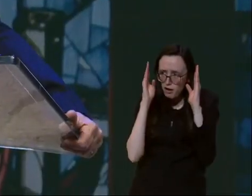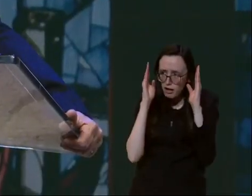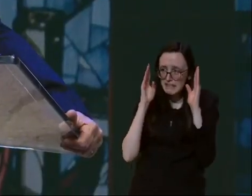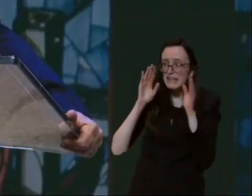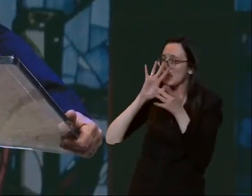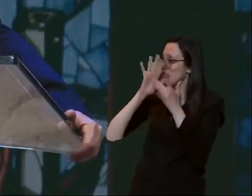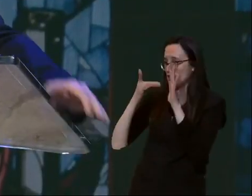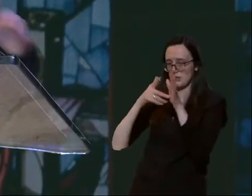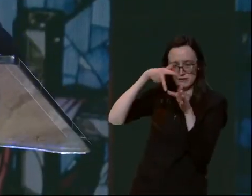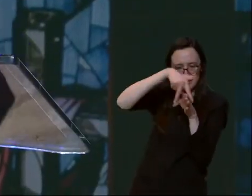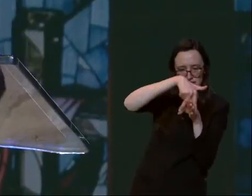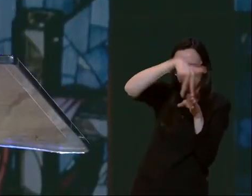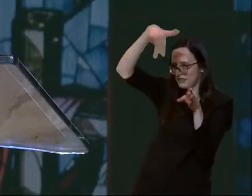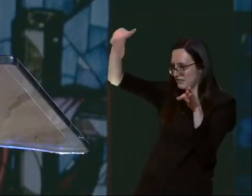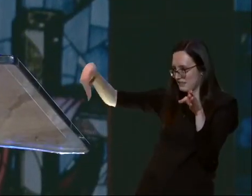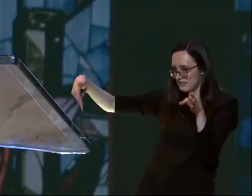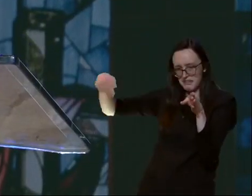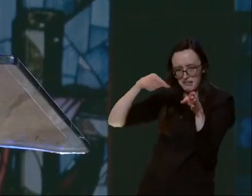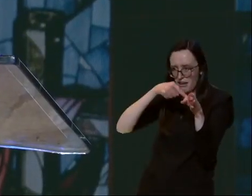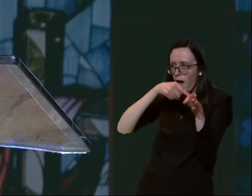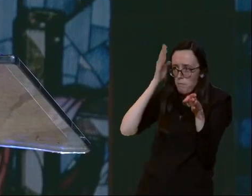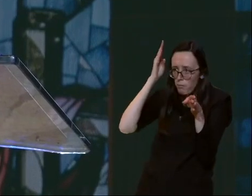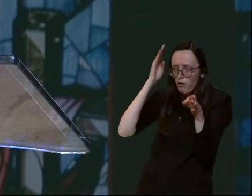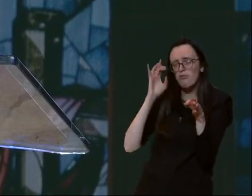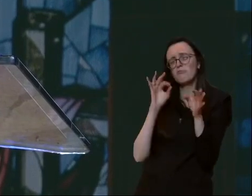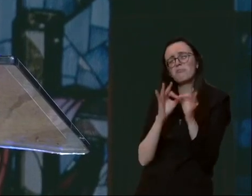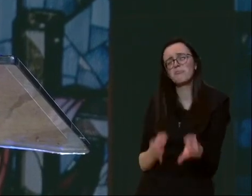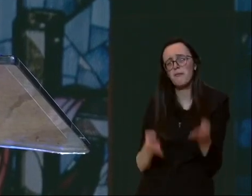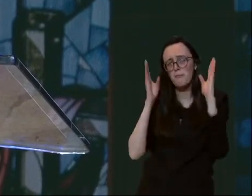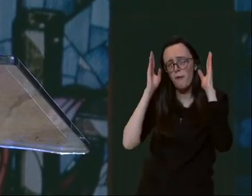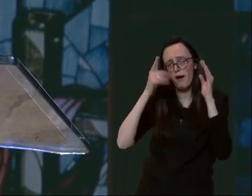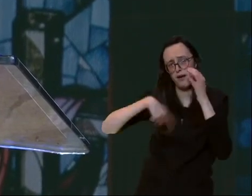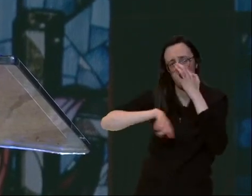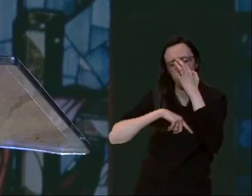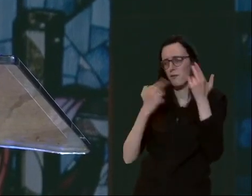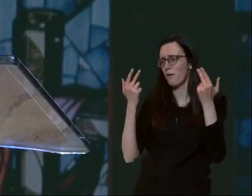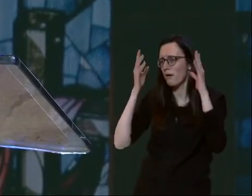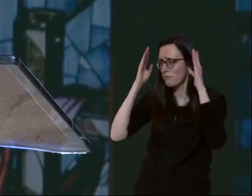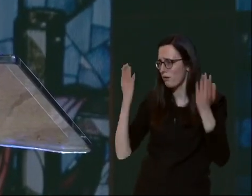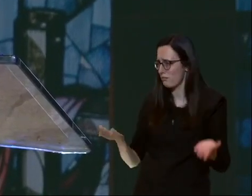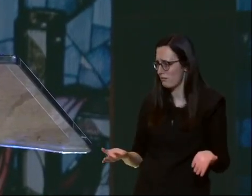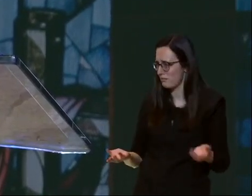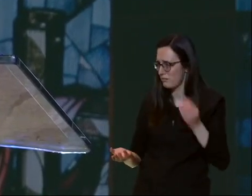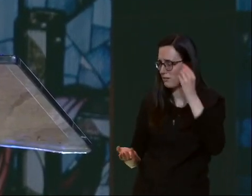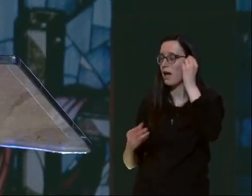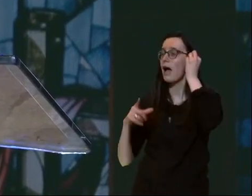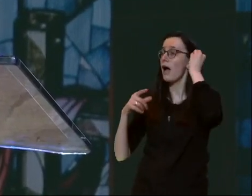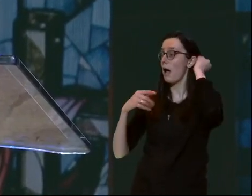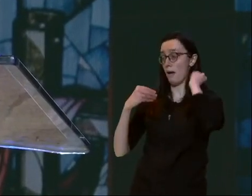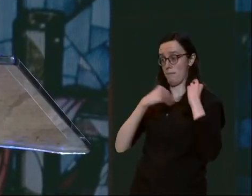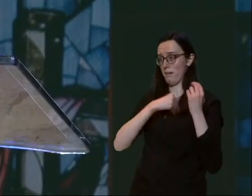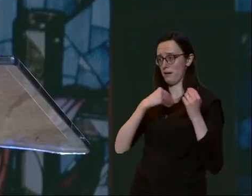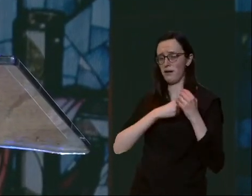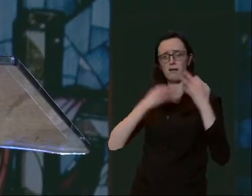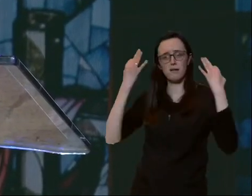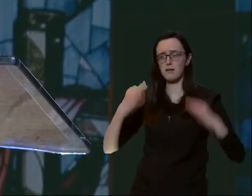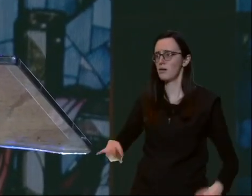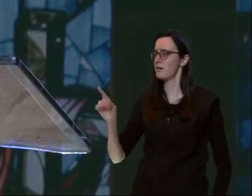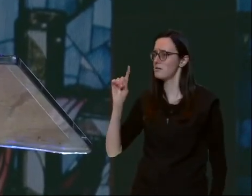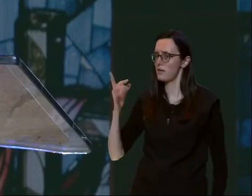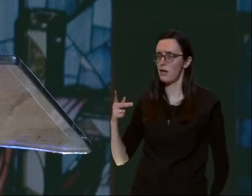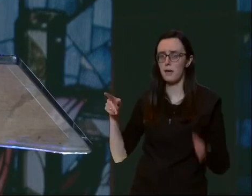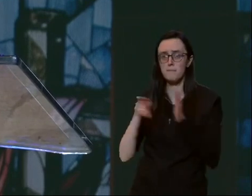Não estou ofendendo ninguém, não. Estou só dando o exemplo aqui, né? Mas há pecados que são descabidos. É